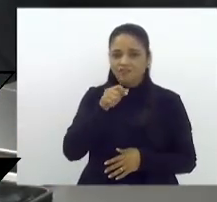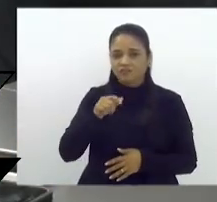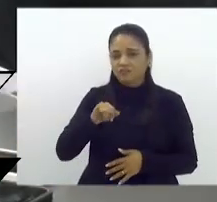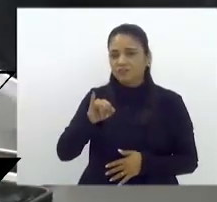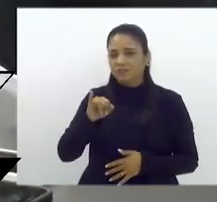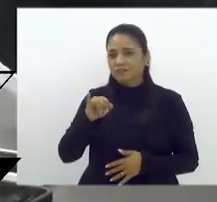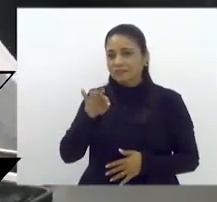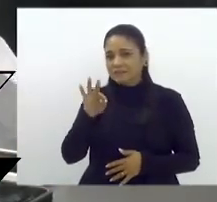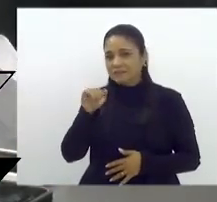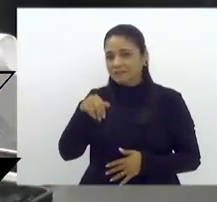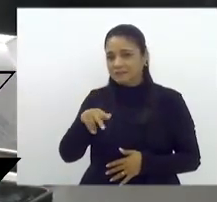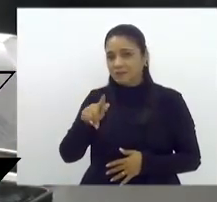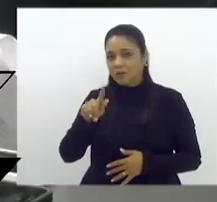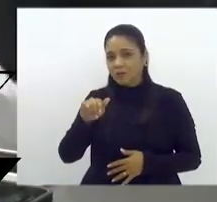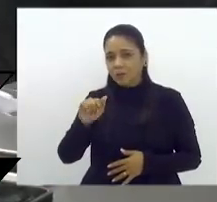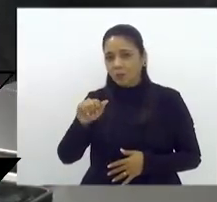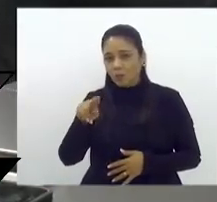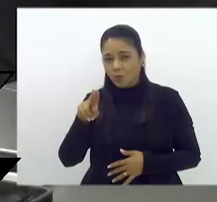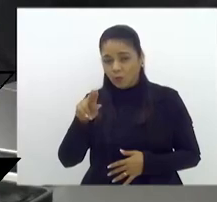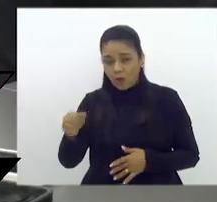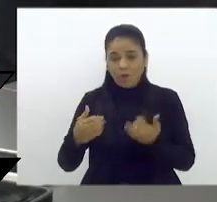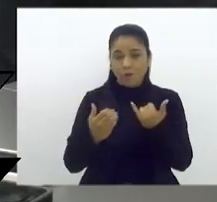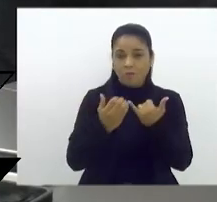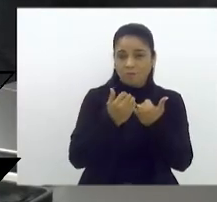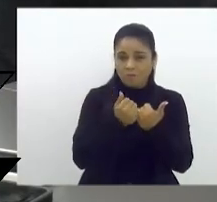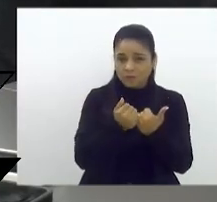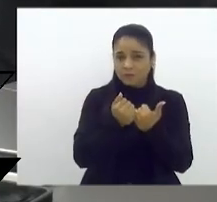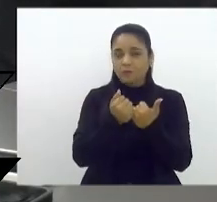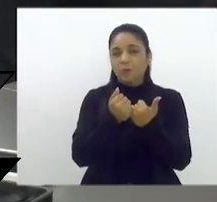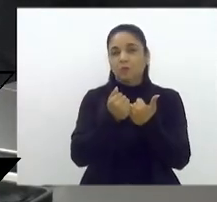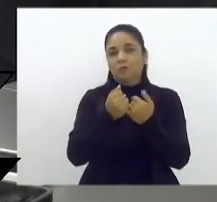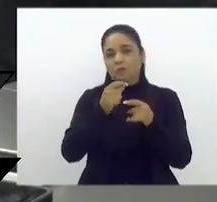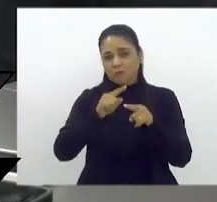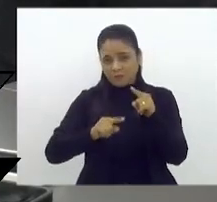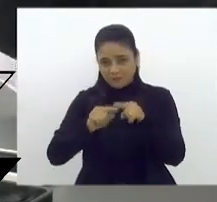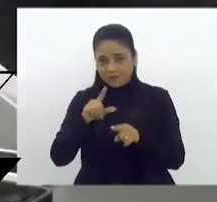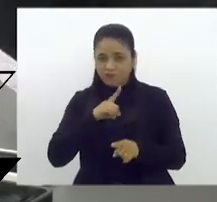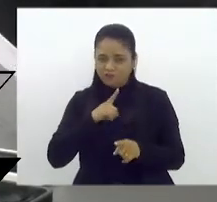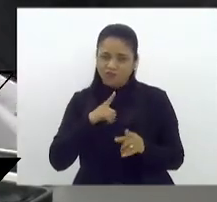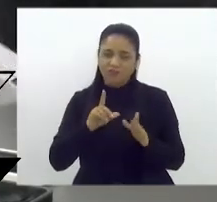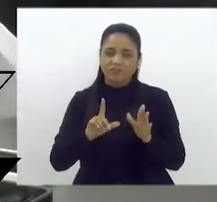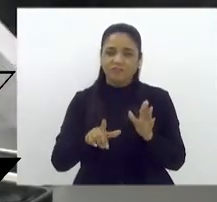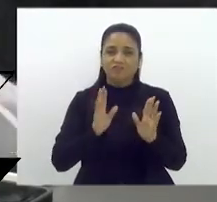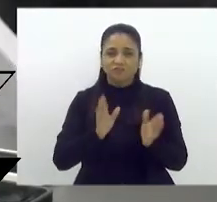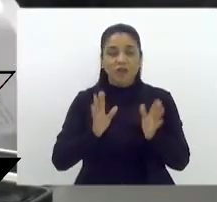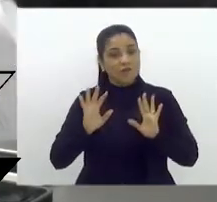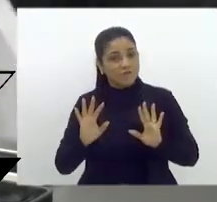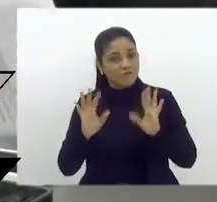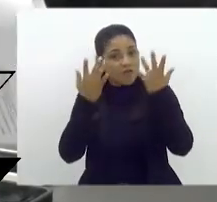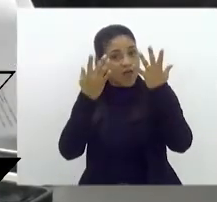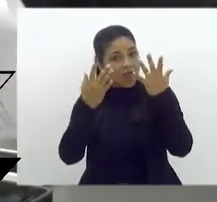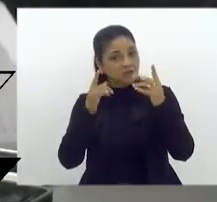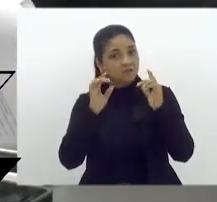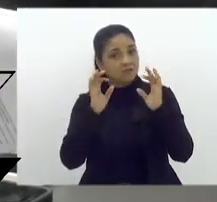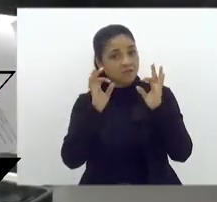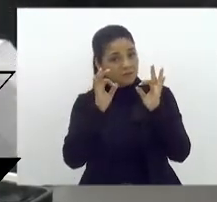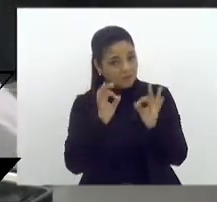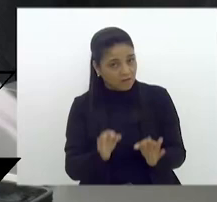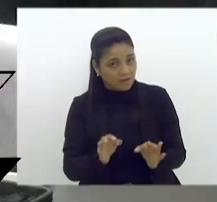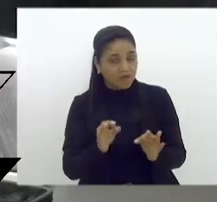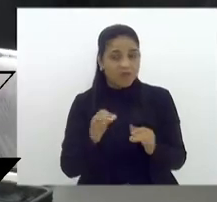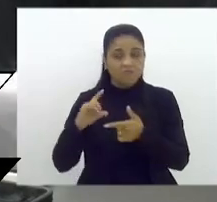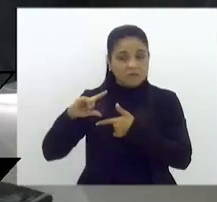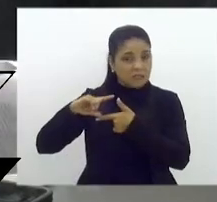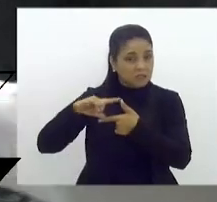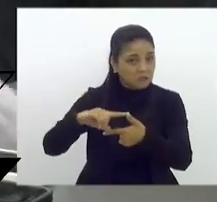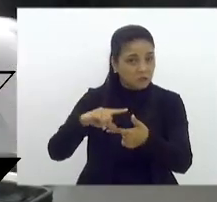e material. Já tem um projeto. E aí já, me, né, parece que... É saber com a autora se a festa é, de fato, algo absolutamente